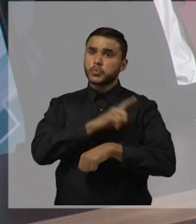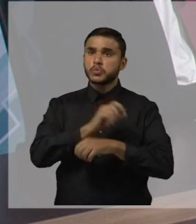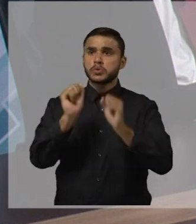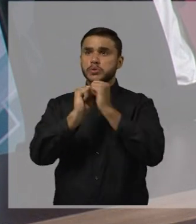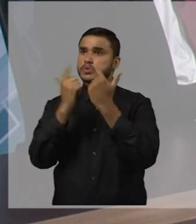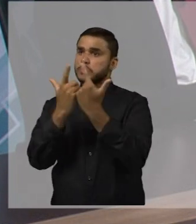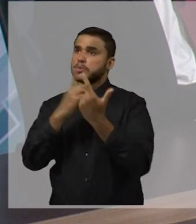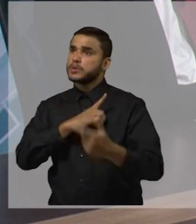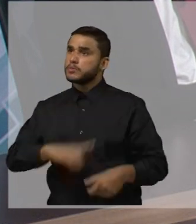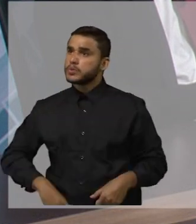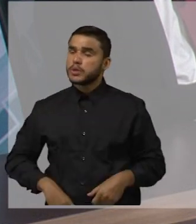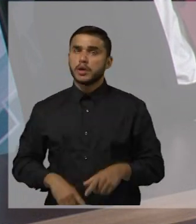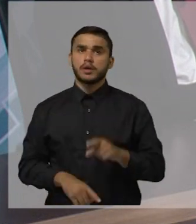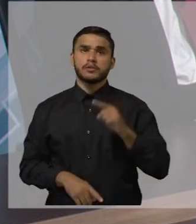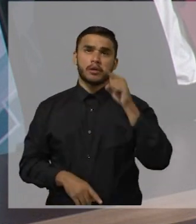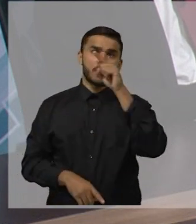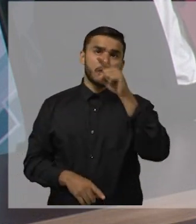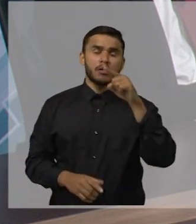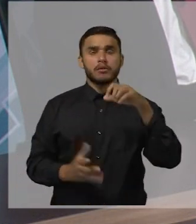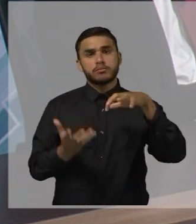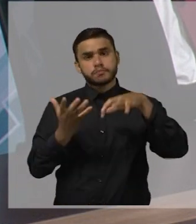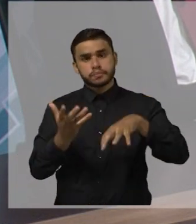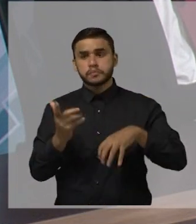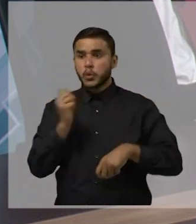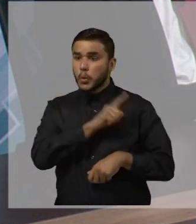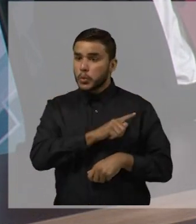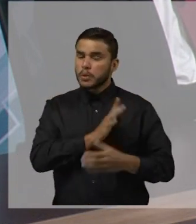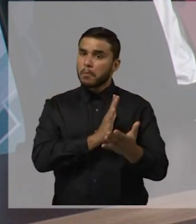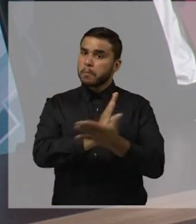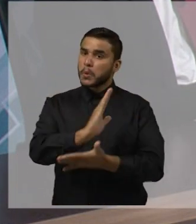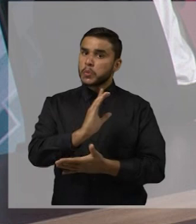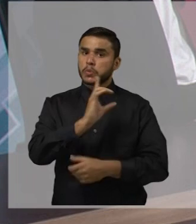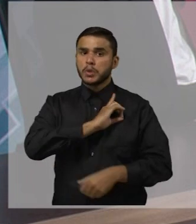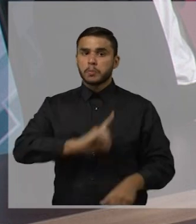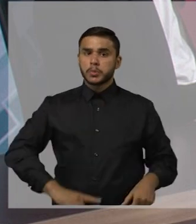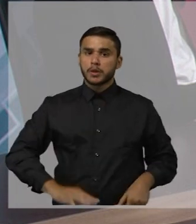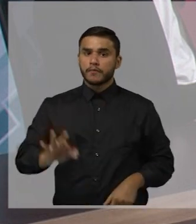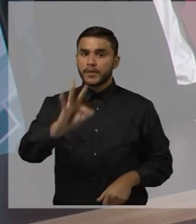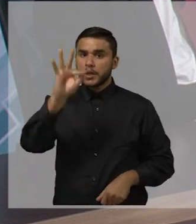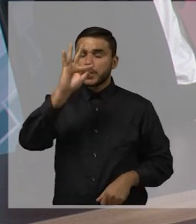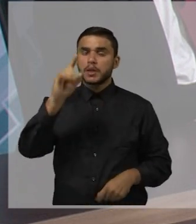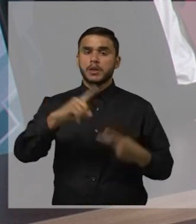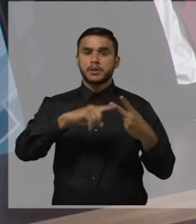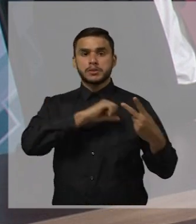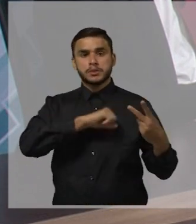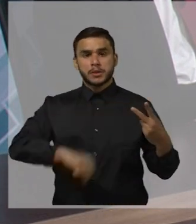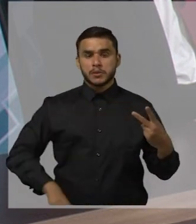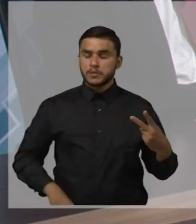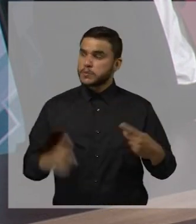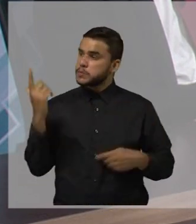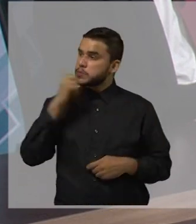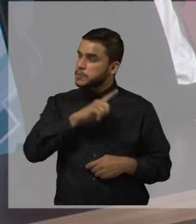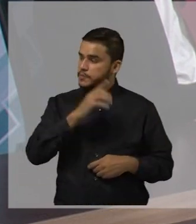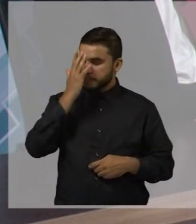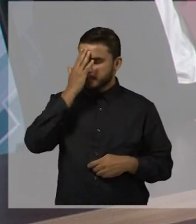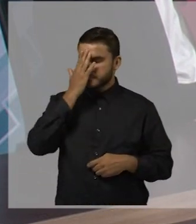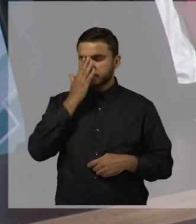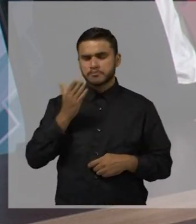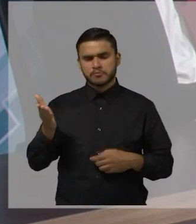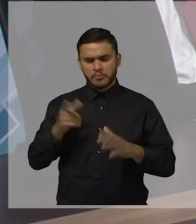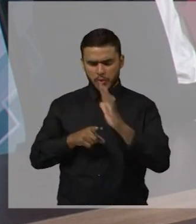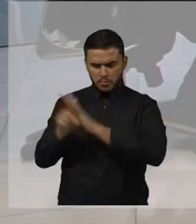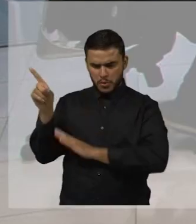Você, particularmente, com a experiência que você tem, você acha que nós estamos passando pelo processo de